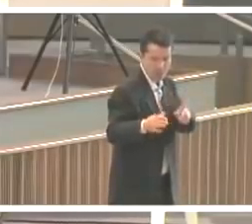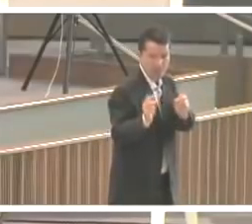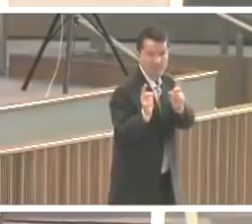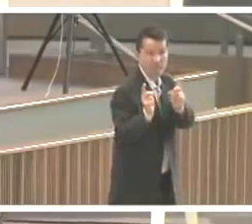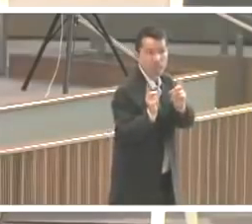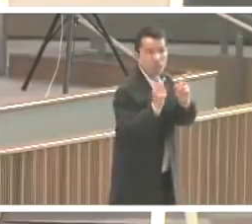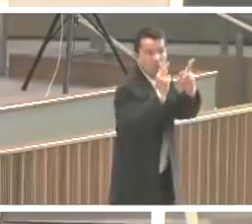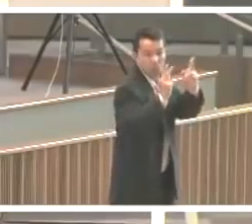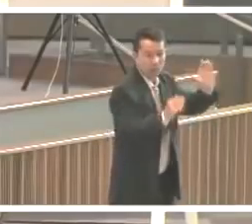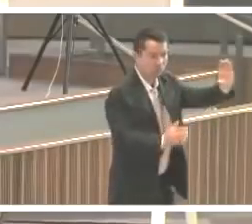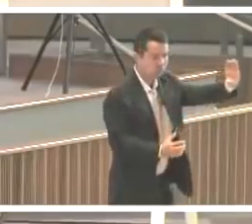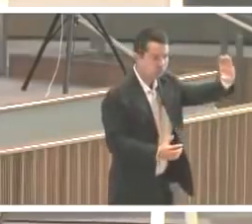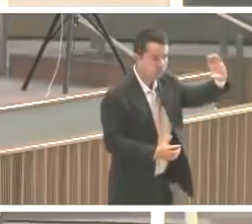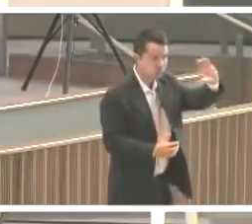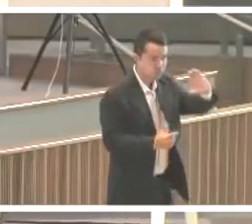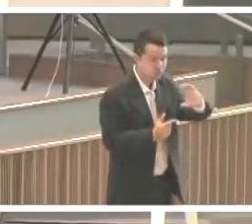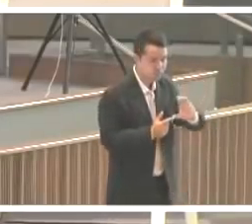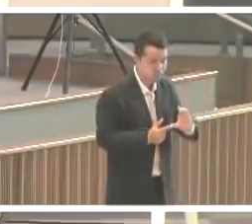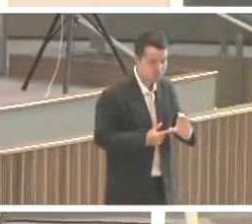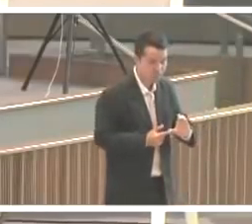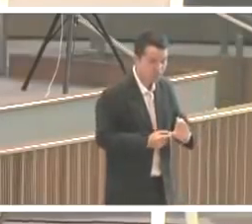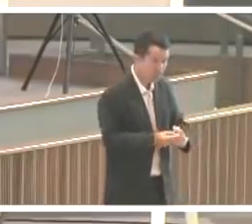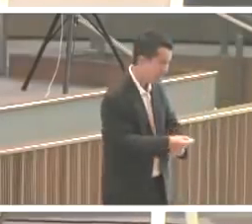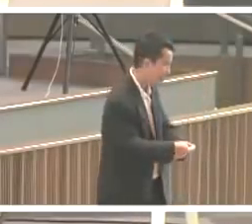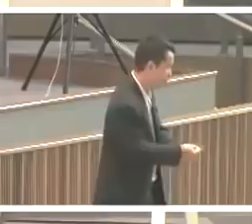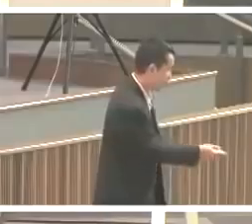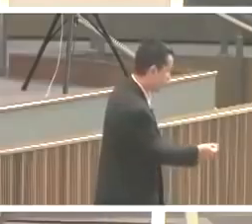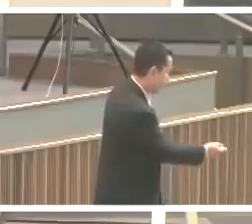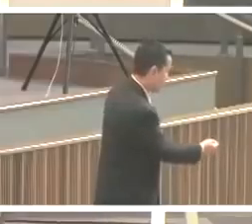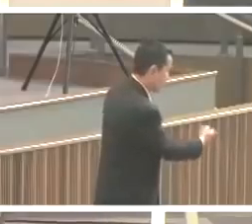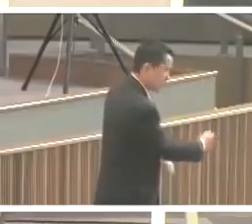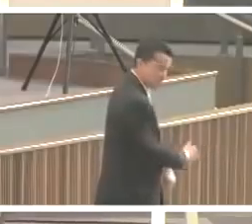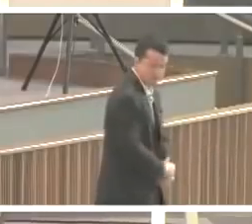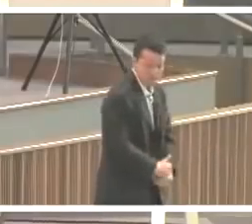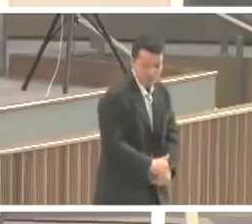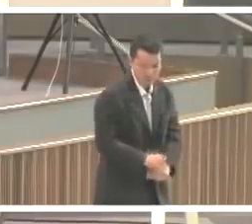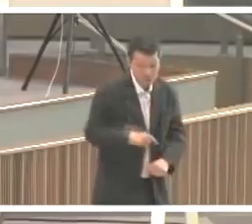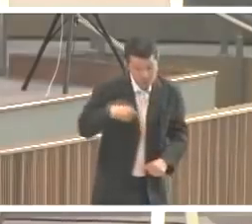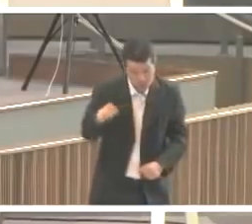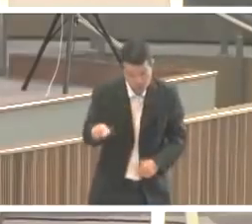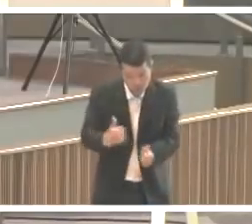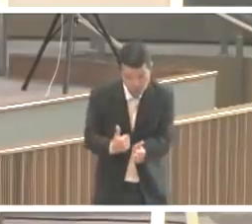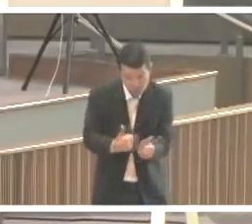E aí, a Bíblia diz que o menino, o jovem, saiu